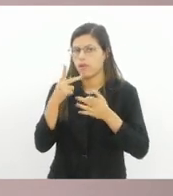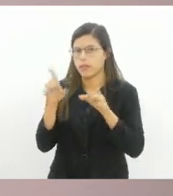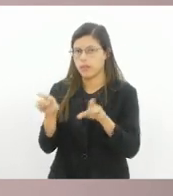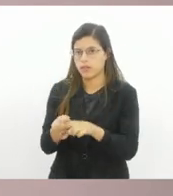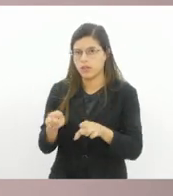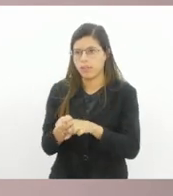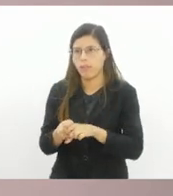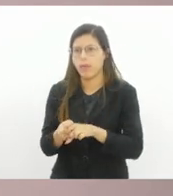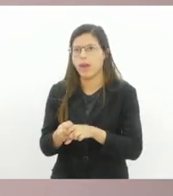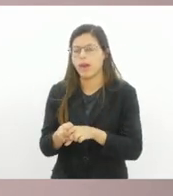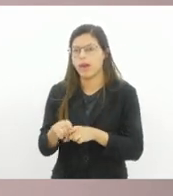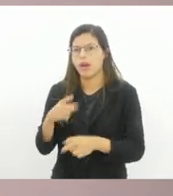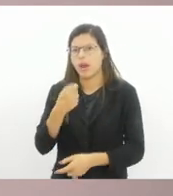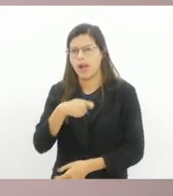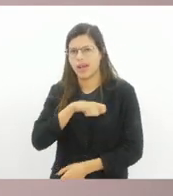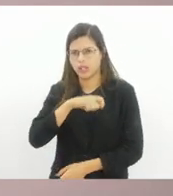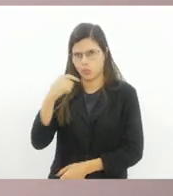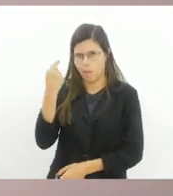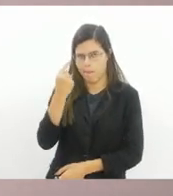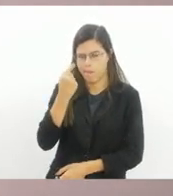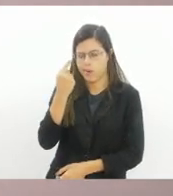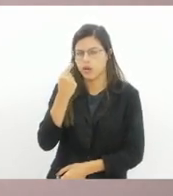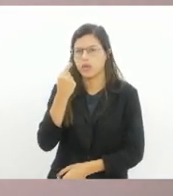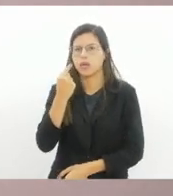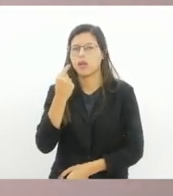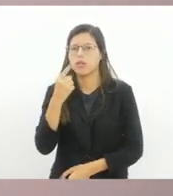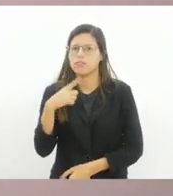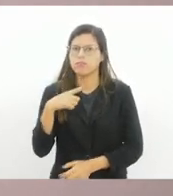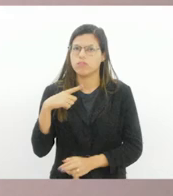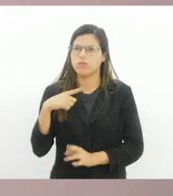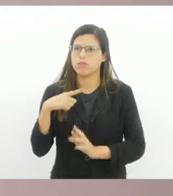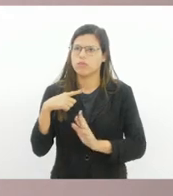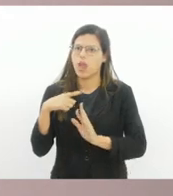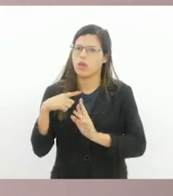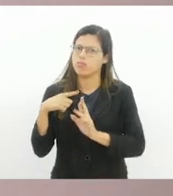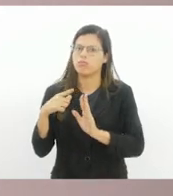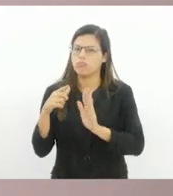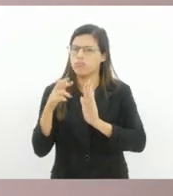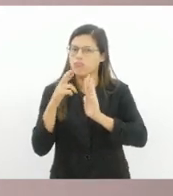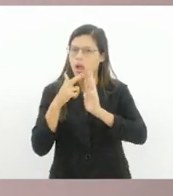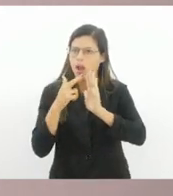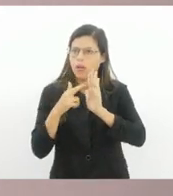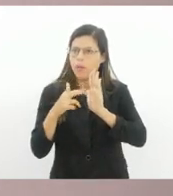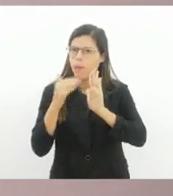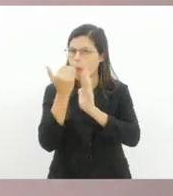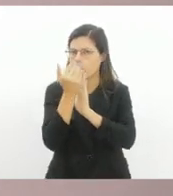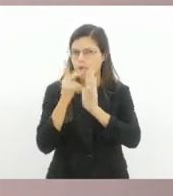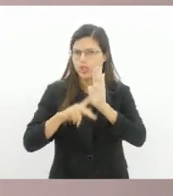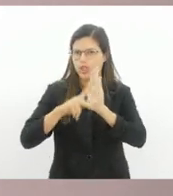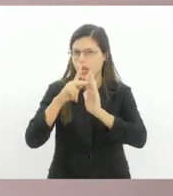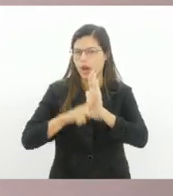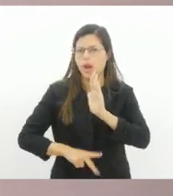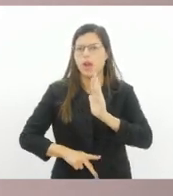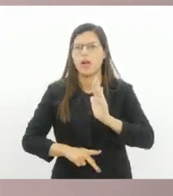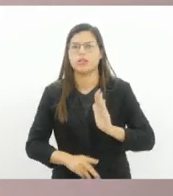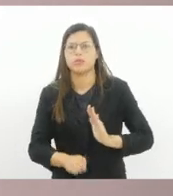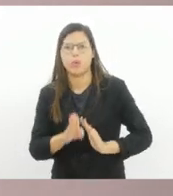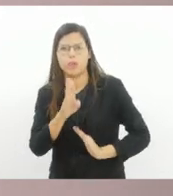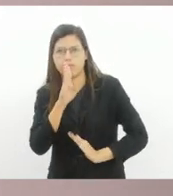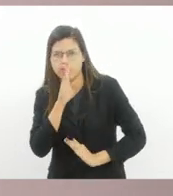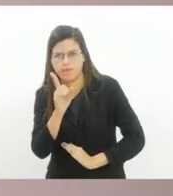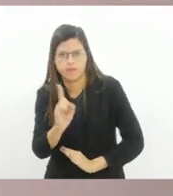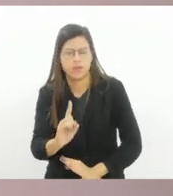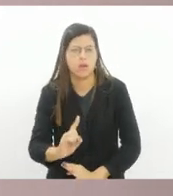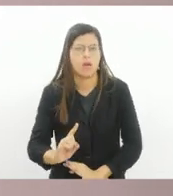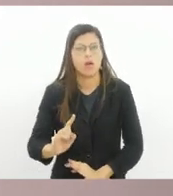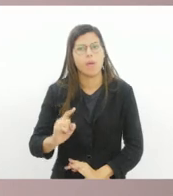embora a Espanha, né, tenha nos dado tanta referência com os seus projetos de Não Se Cale, né, fazendo a gente pensar aqui no